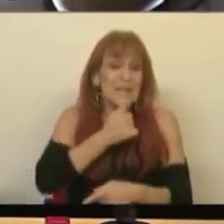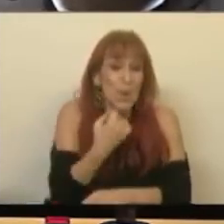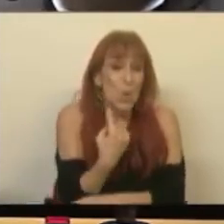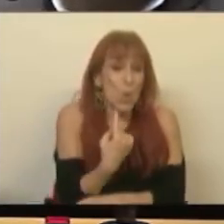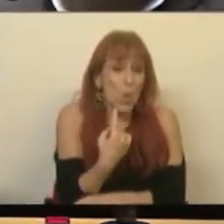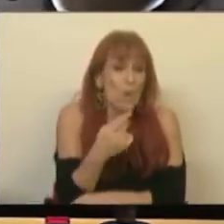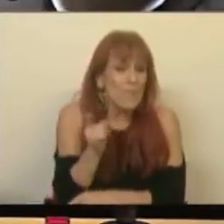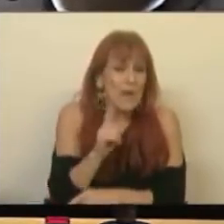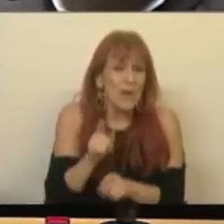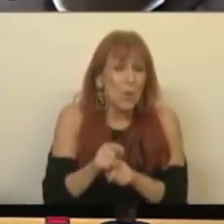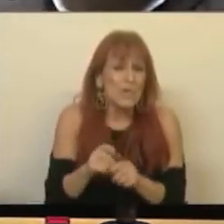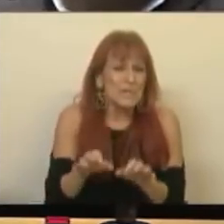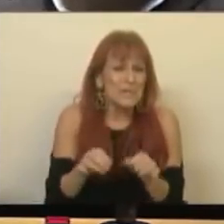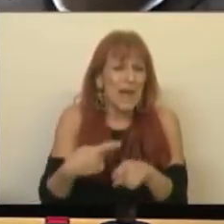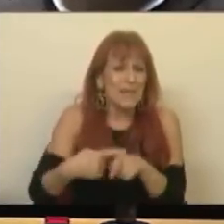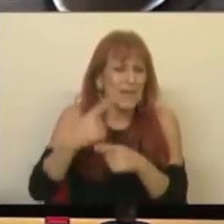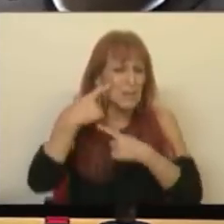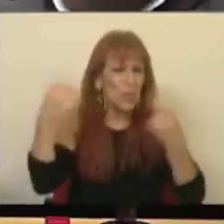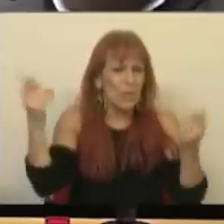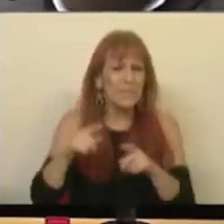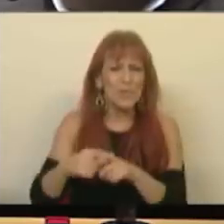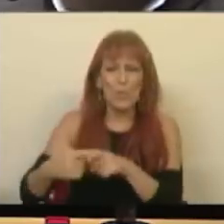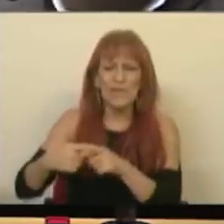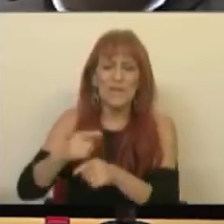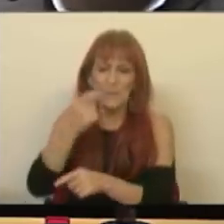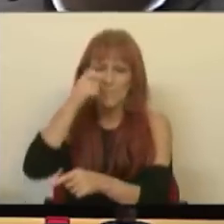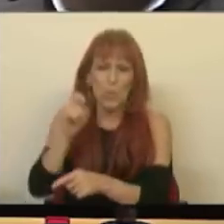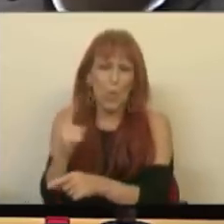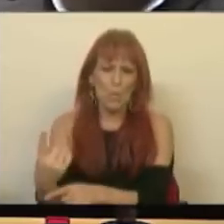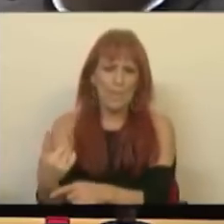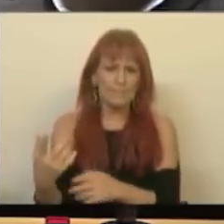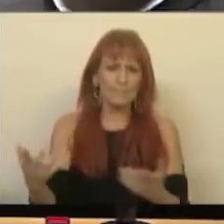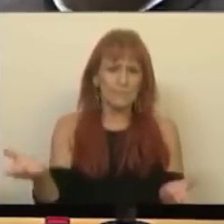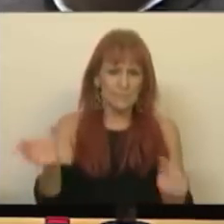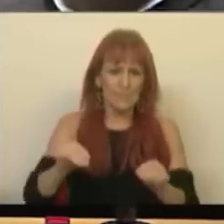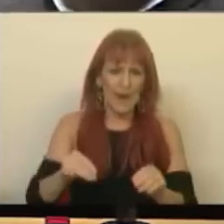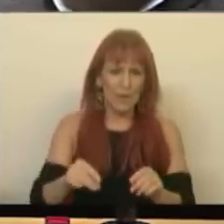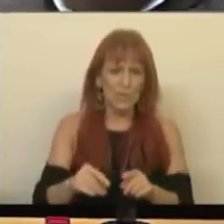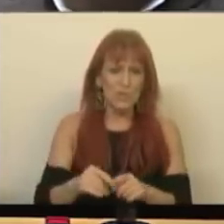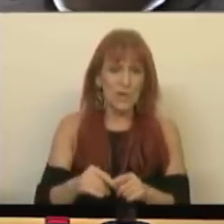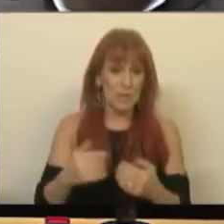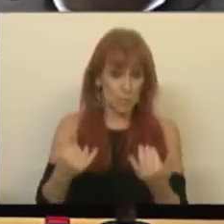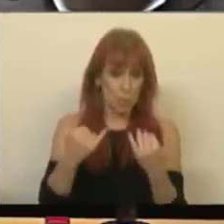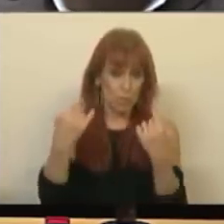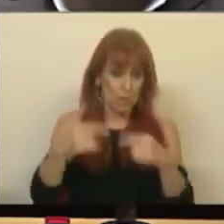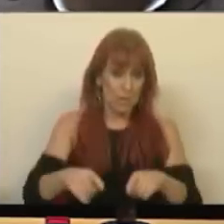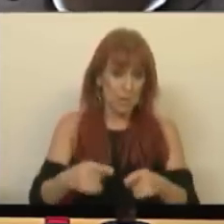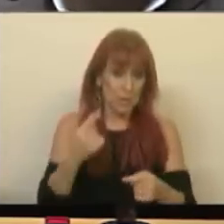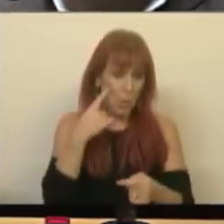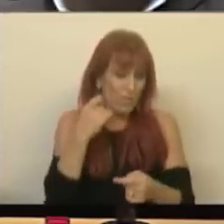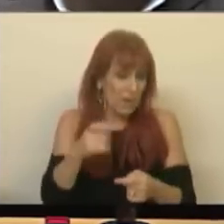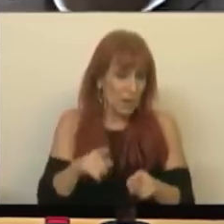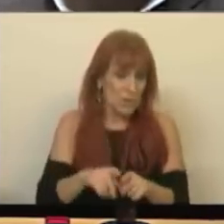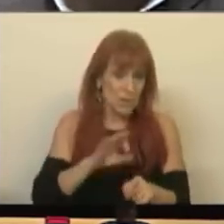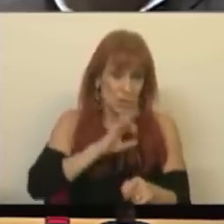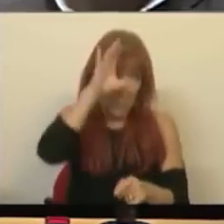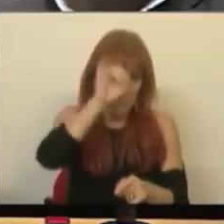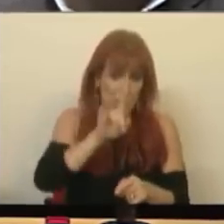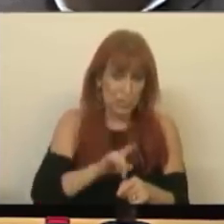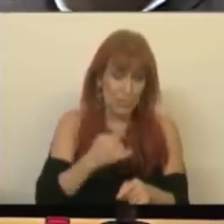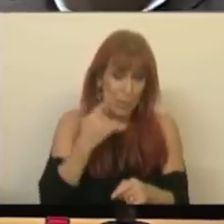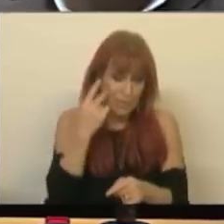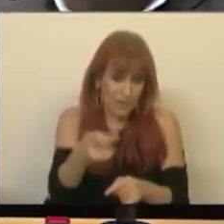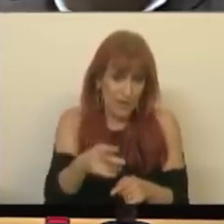decisão não tendo encontro entre esse público mas também contam interesse pessoal mas a notícias eu não verifiquei o seu problema isto